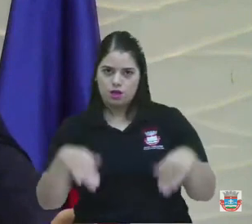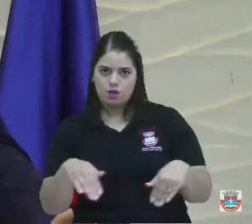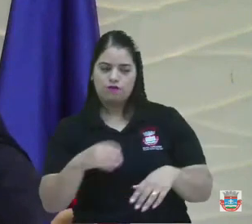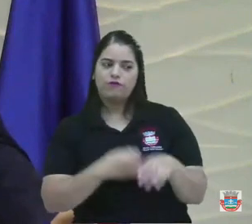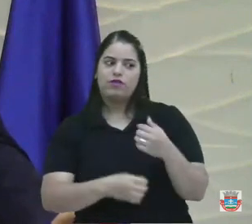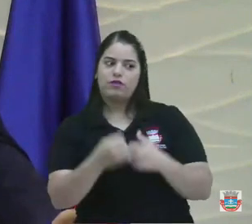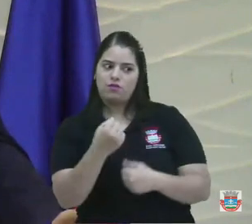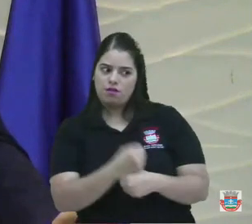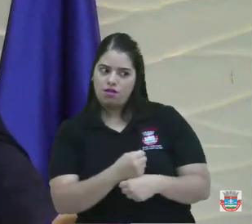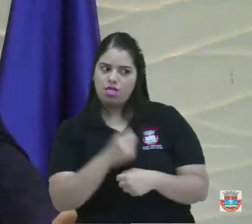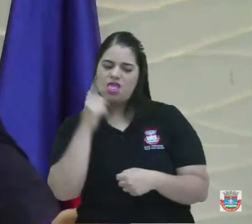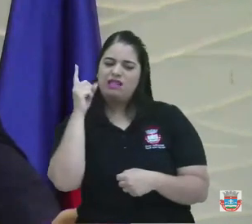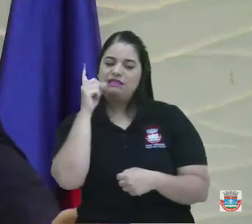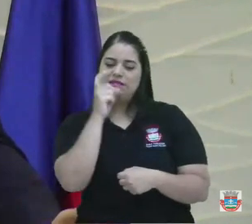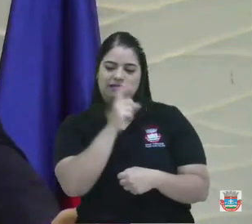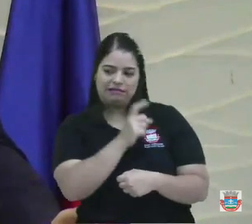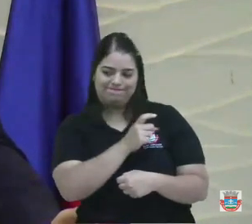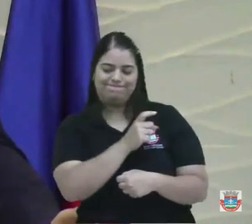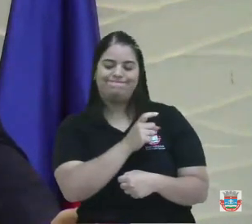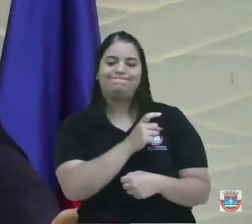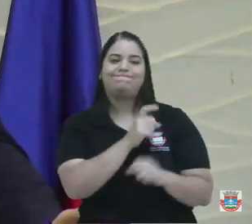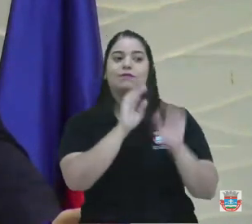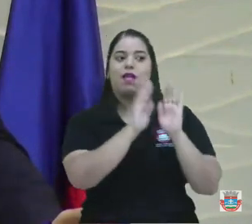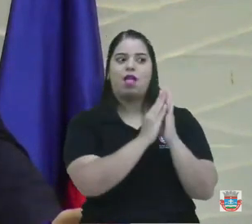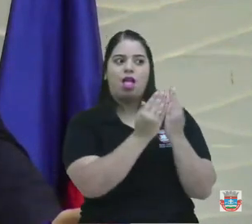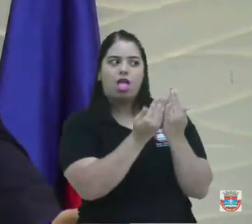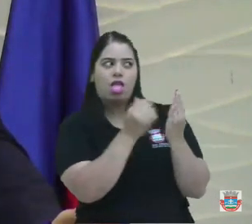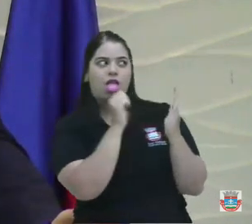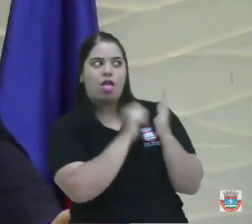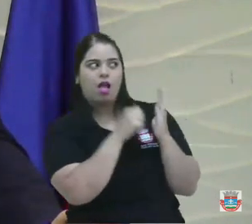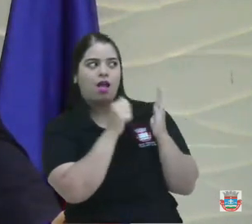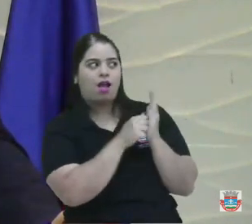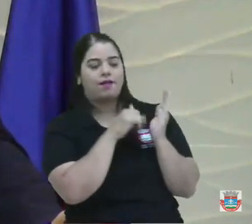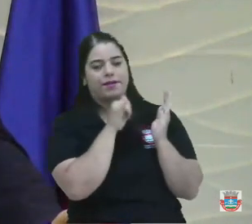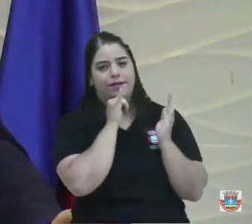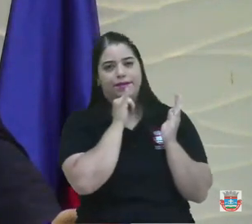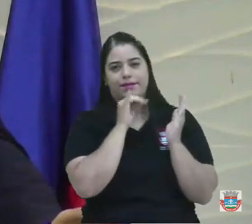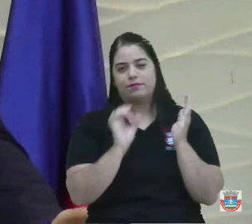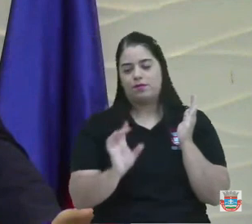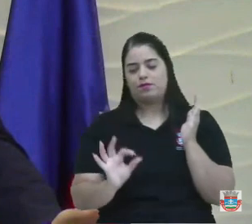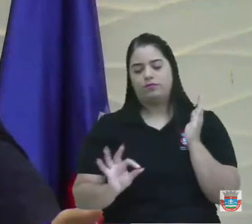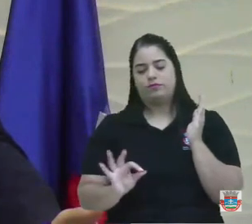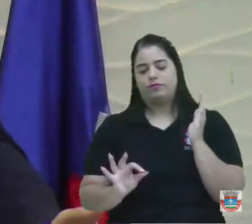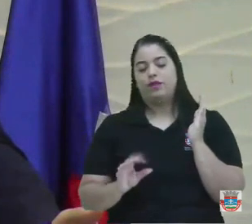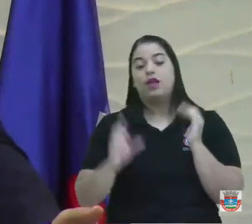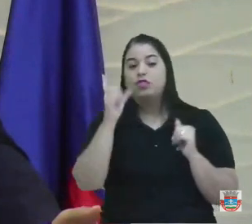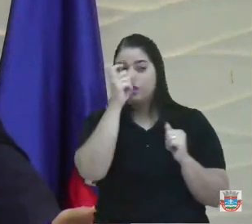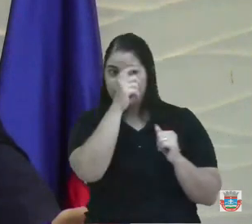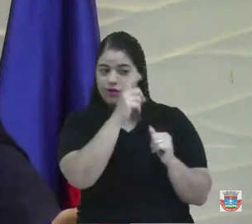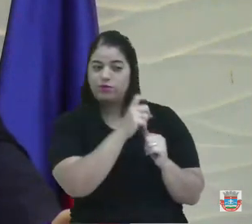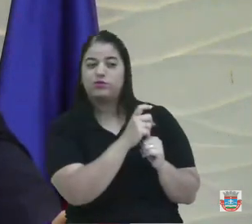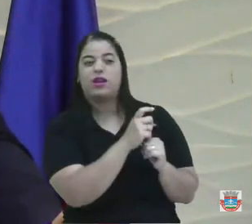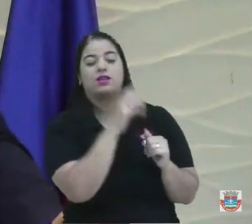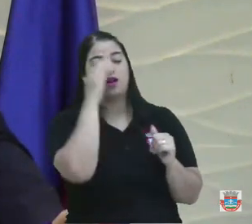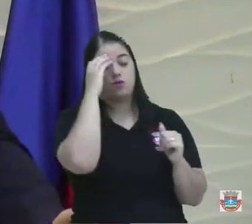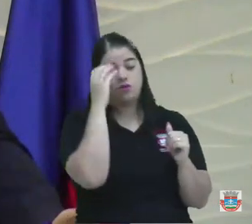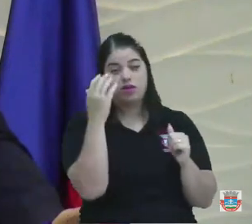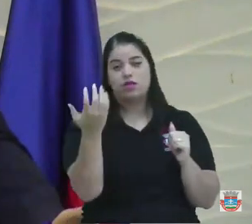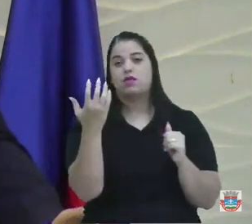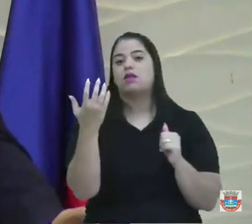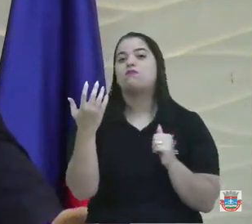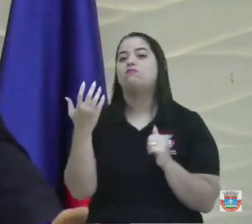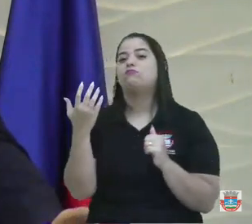as dificuldades batendo cada vez mais em nossa porta, as dificuldades sendo aí, né, colocadas de fato com